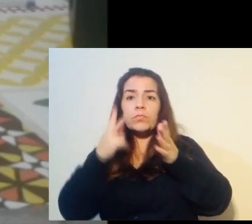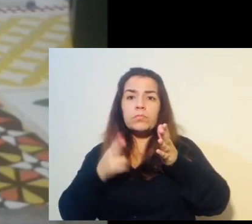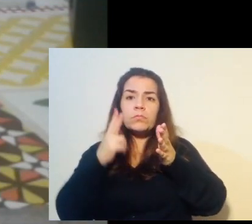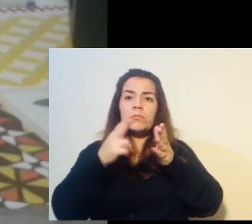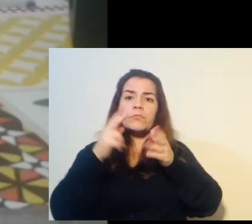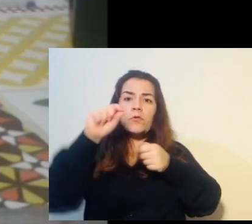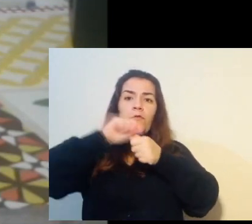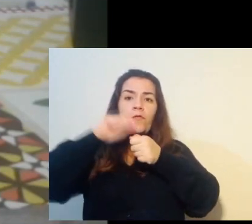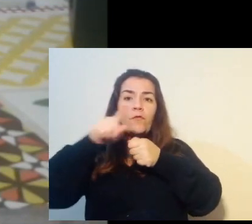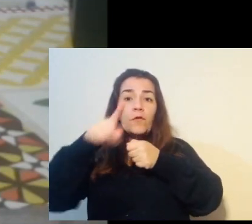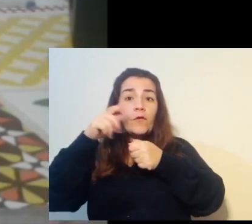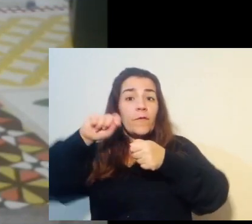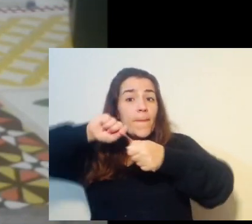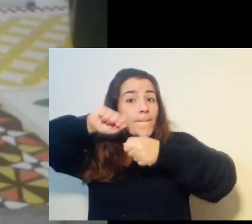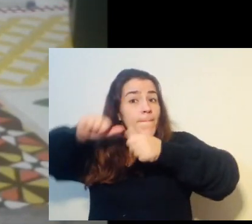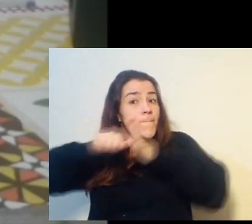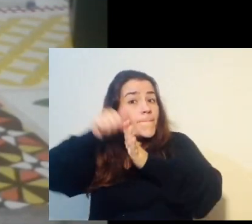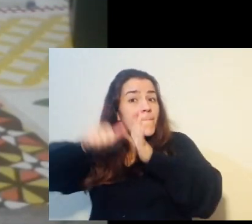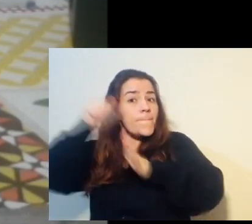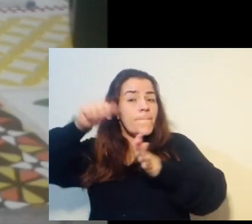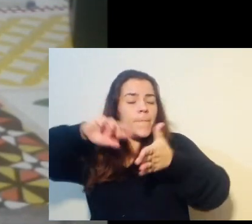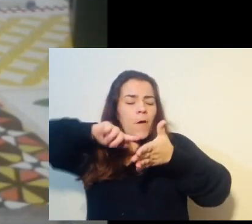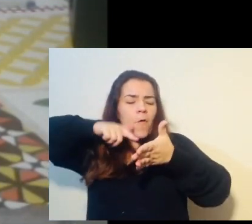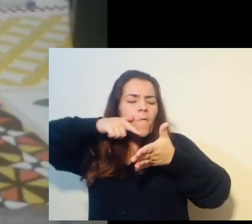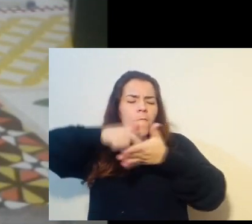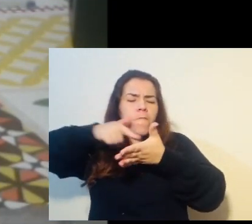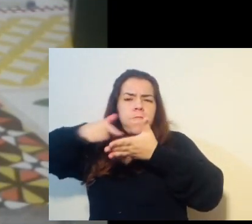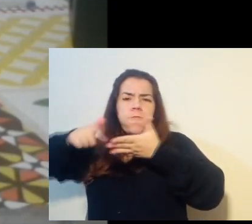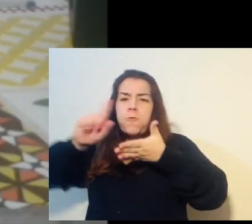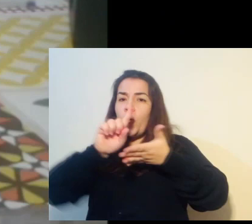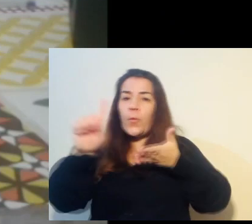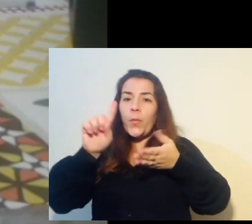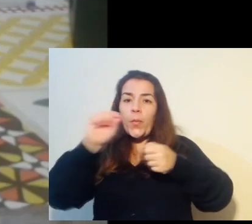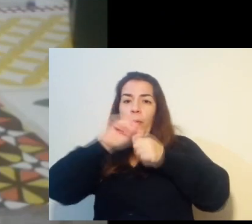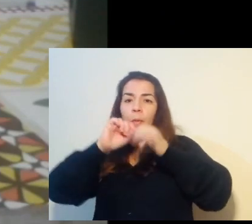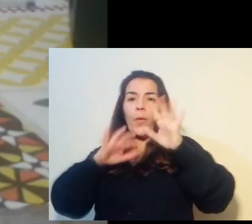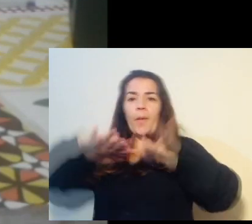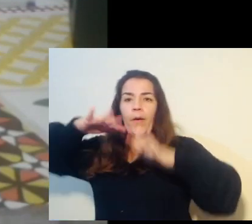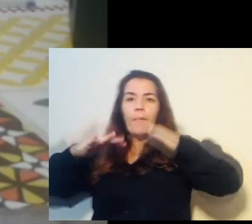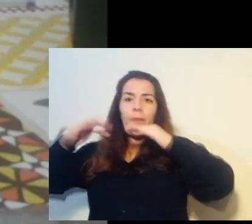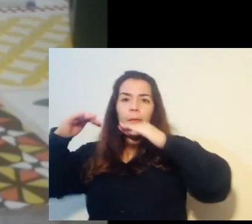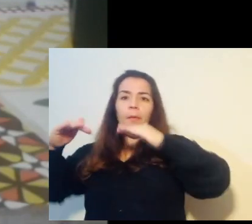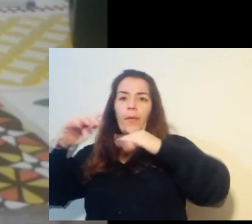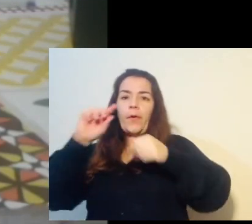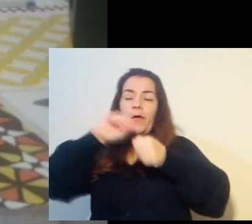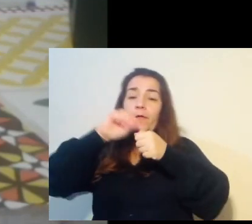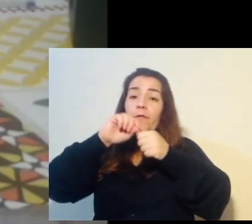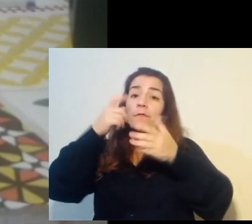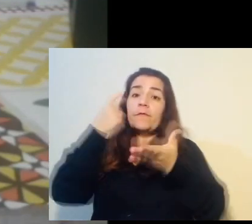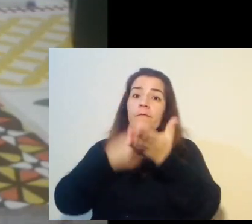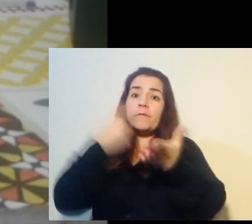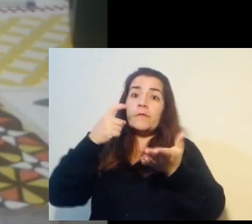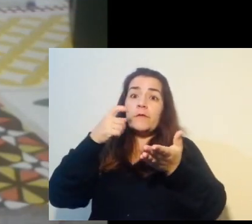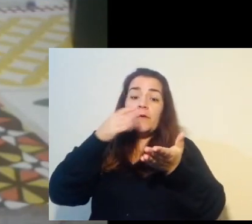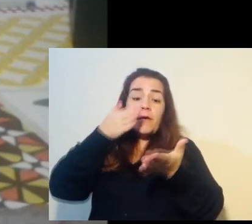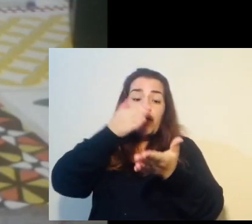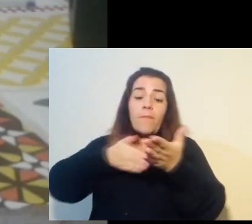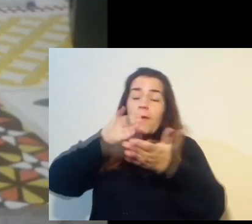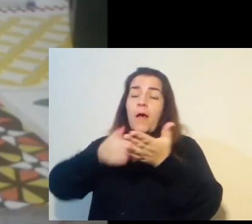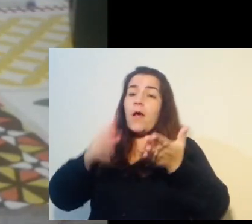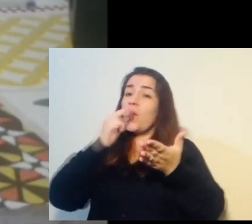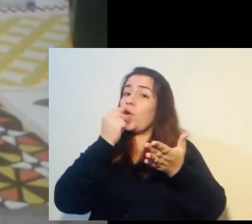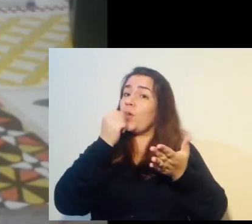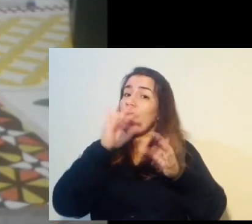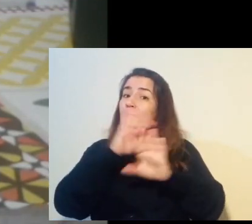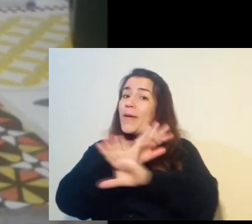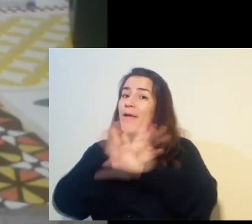para a gente fazer essa primeira perfuração, para a furadeira não ficar, né, sambando. E também é um jeito de já fixar a marcação, porque o lápis